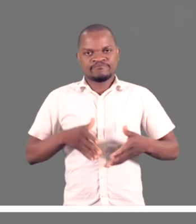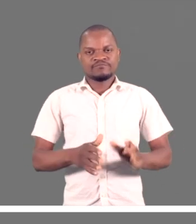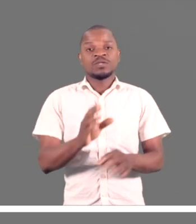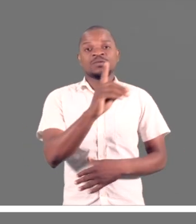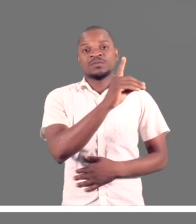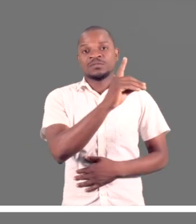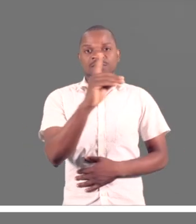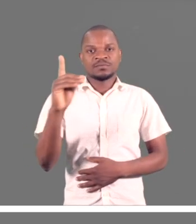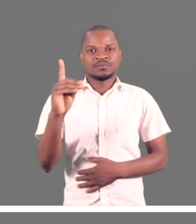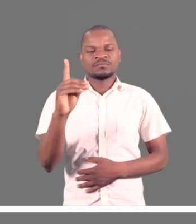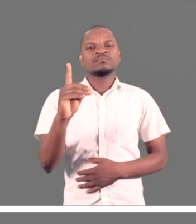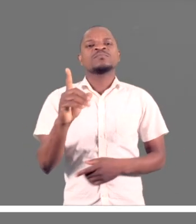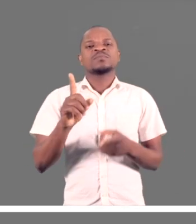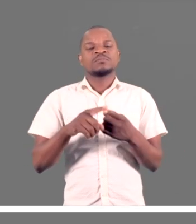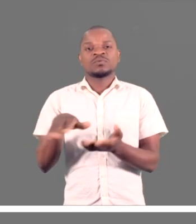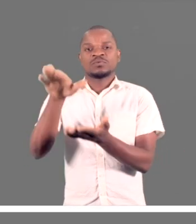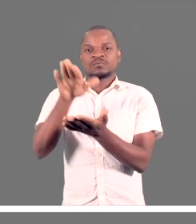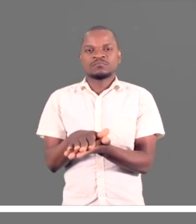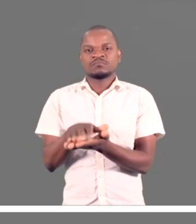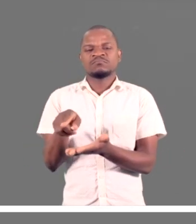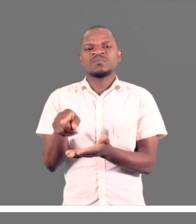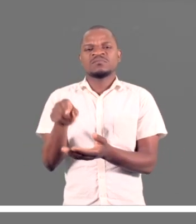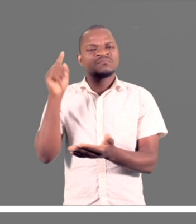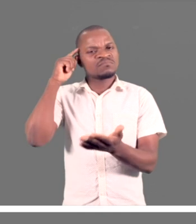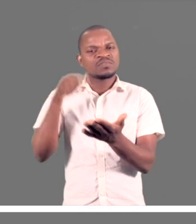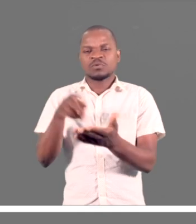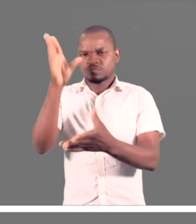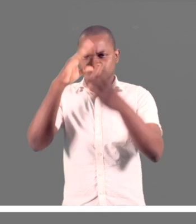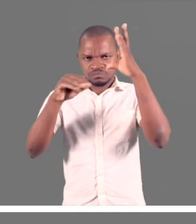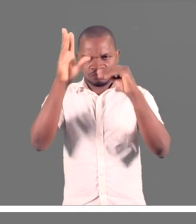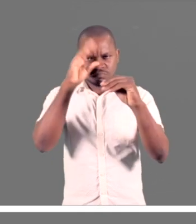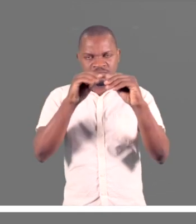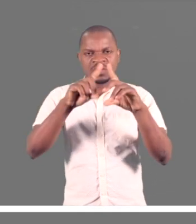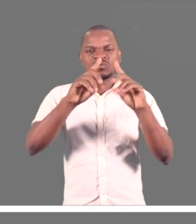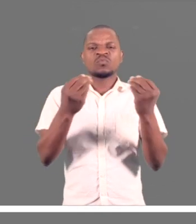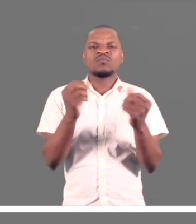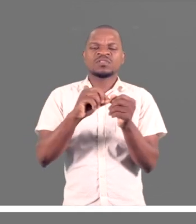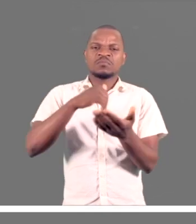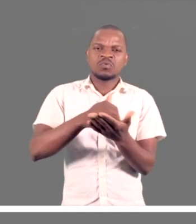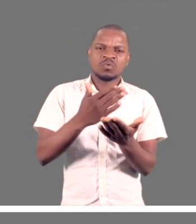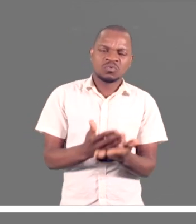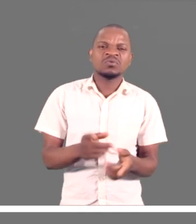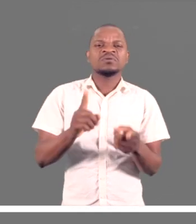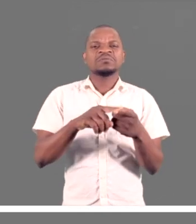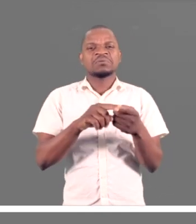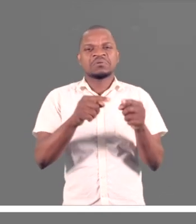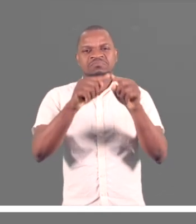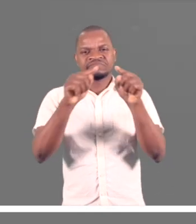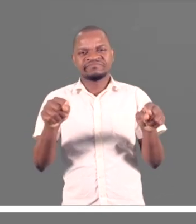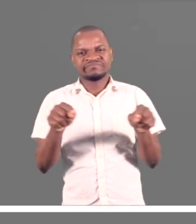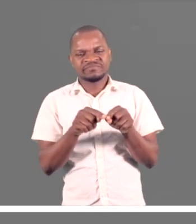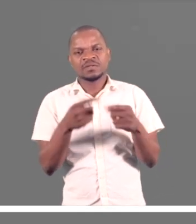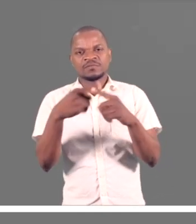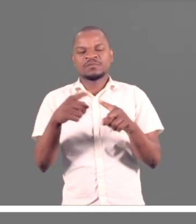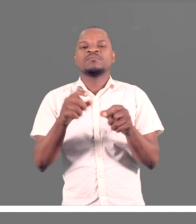com crianças especiais. Estou neste lugar para aprender mais acerca dos doces, como fazer doces,